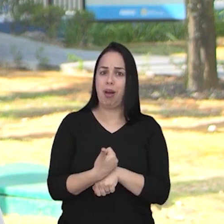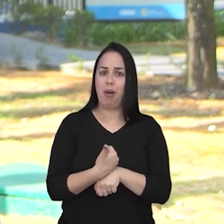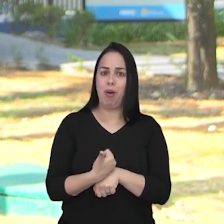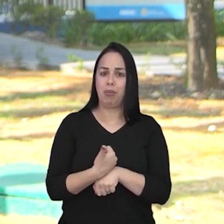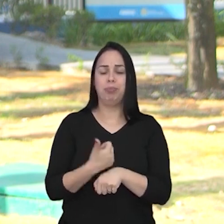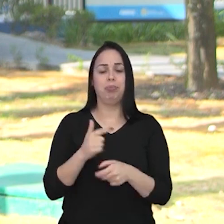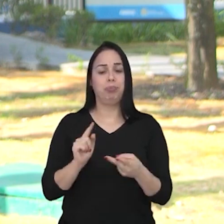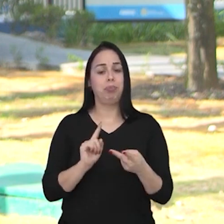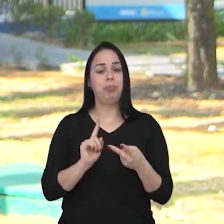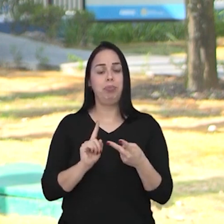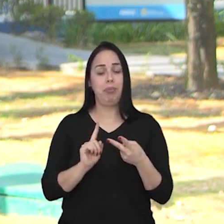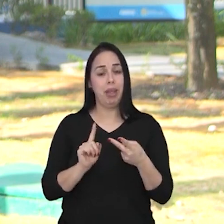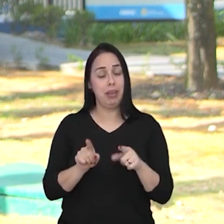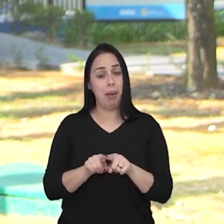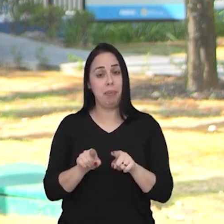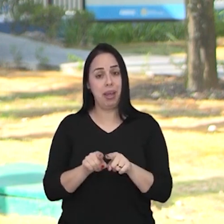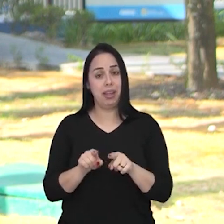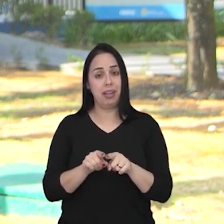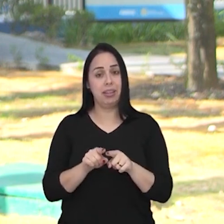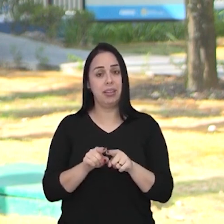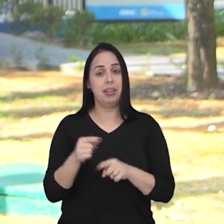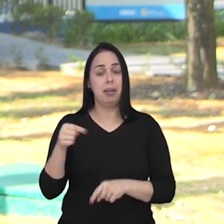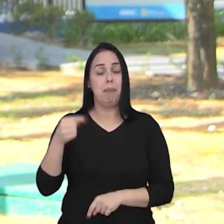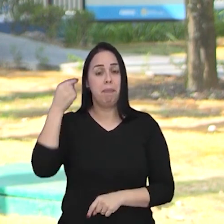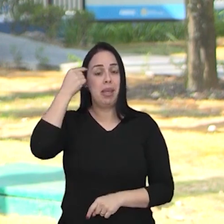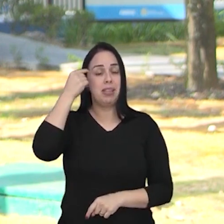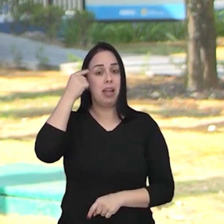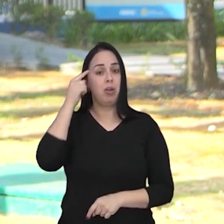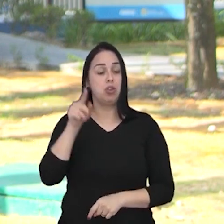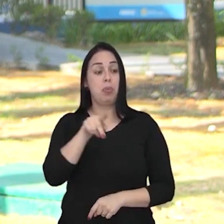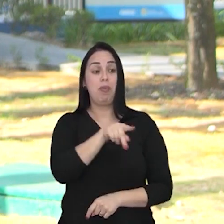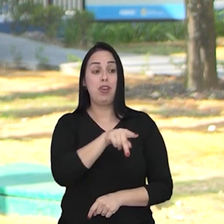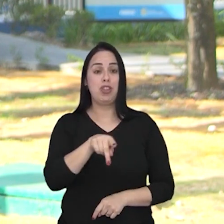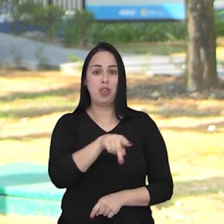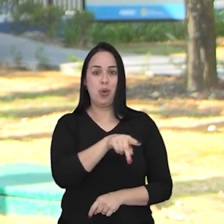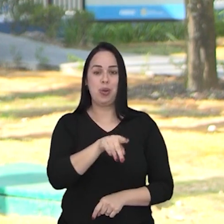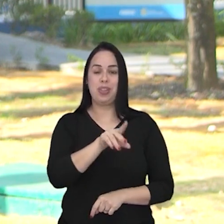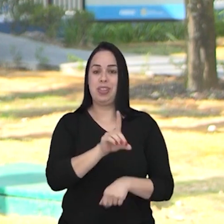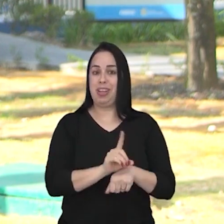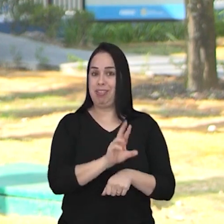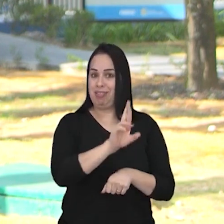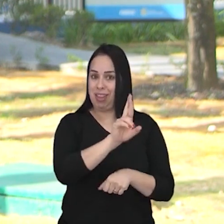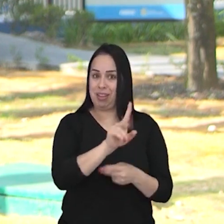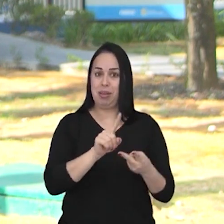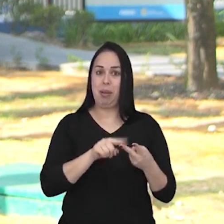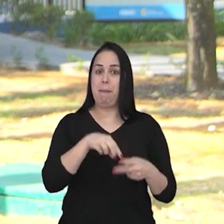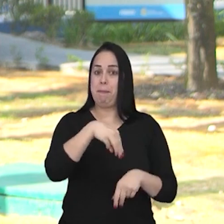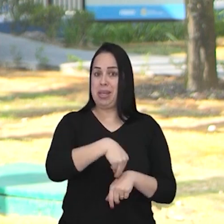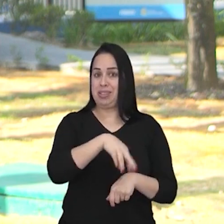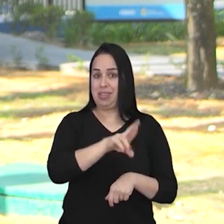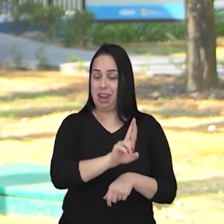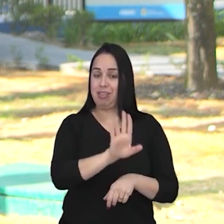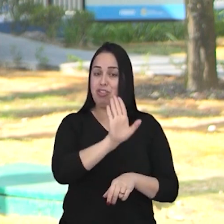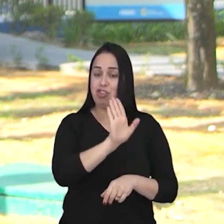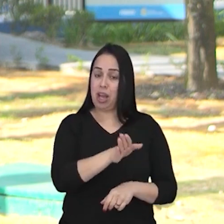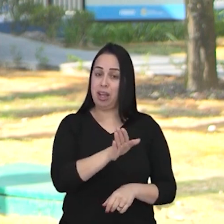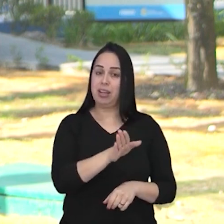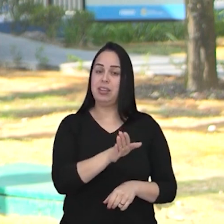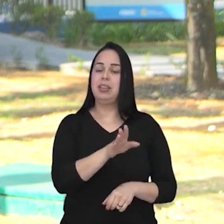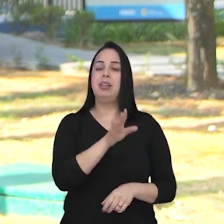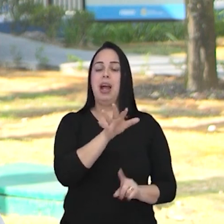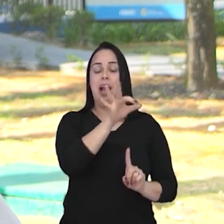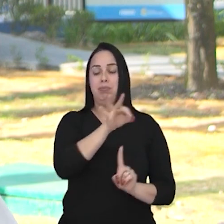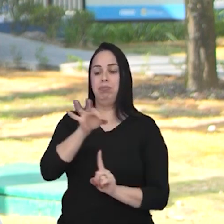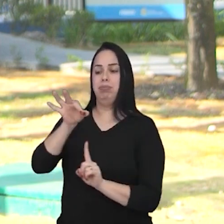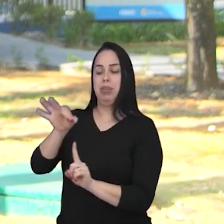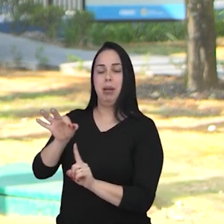área. Logo após também nós temos que conciliar isso ao nosso corpo de docente, ou seja, professores com doutorado, mestrado e outras